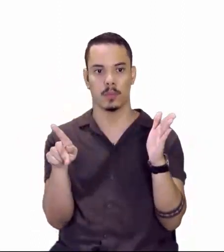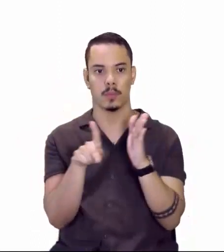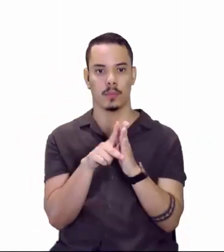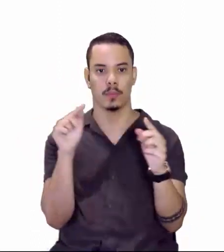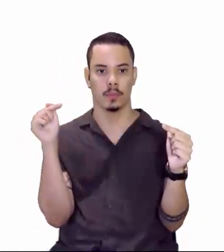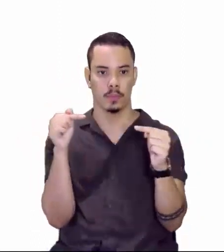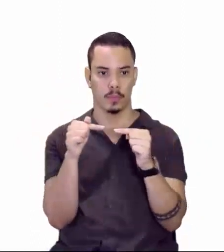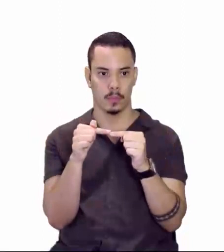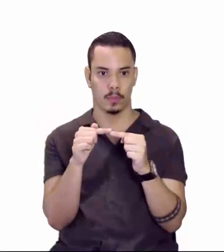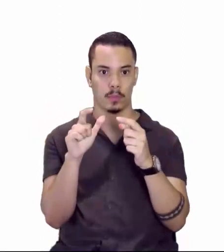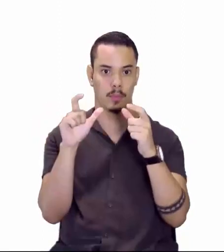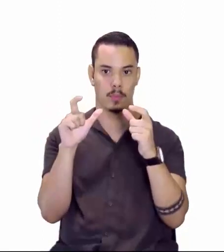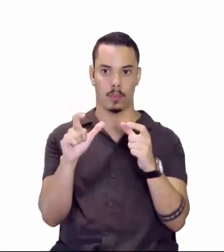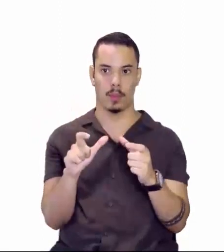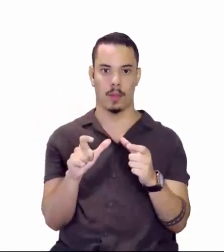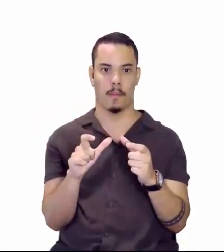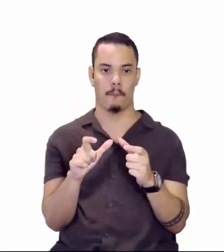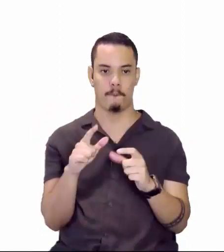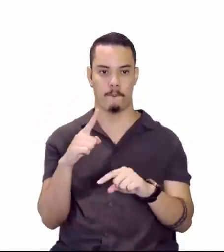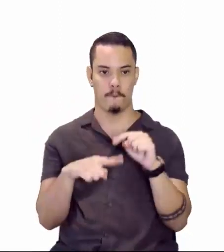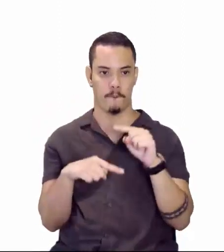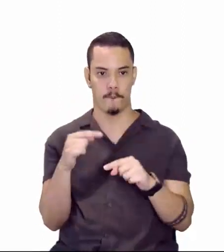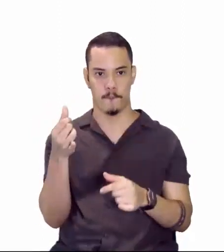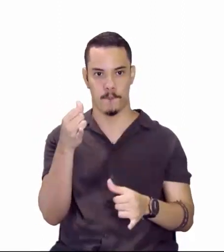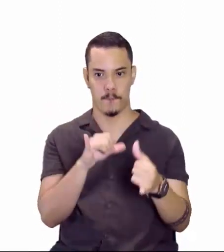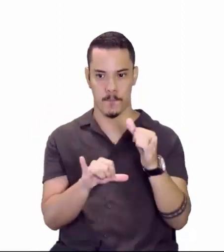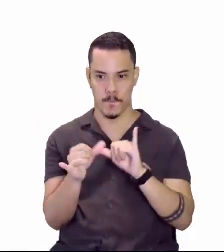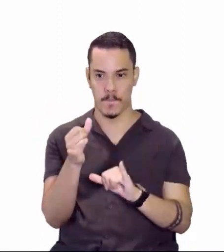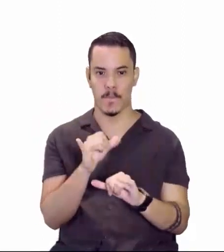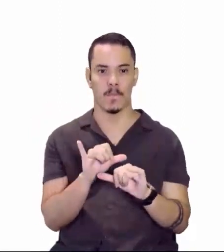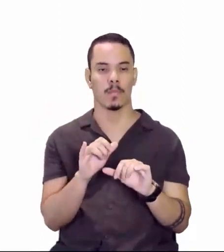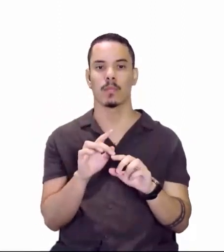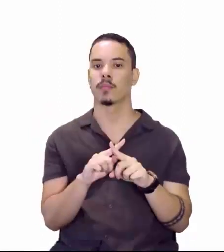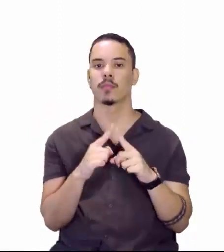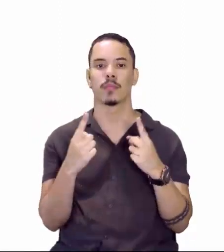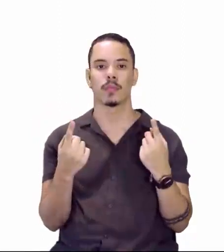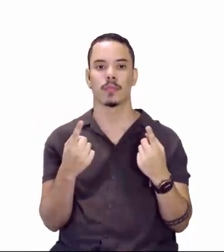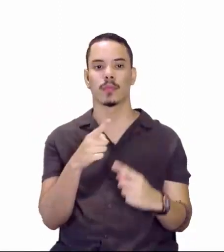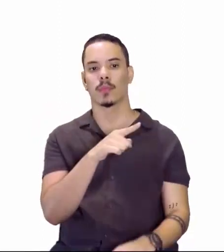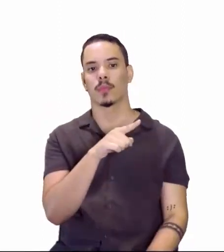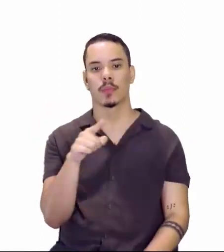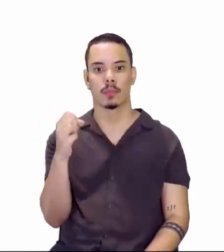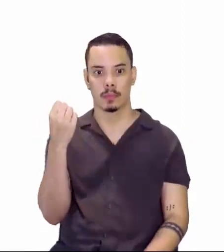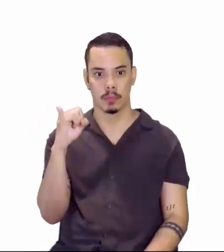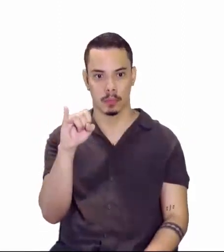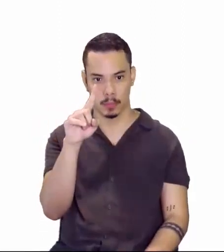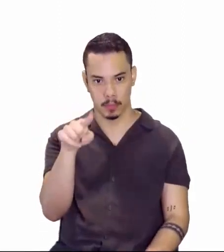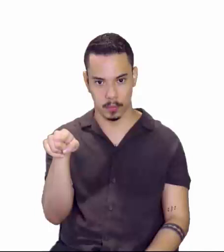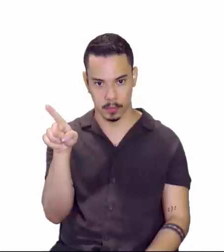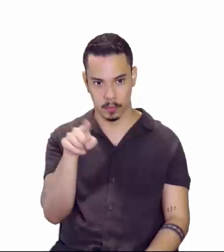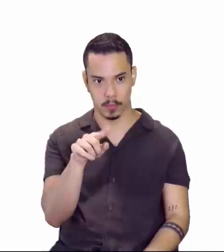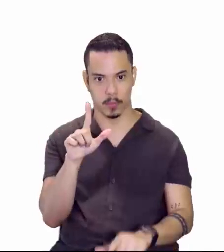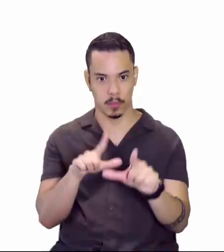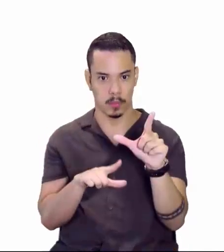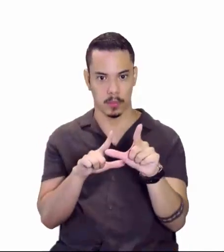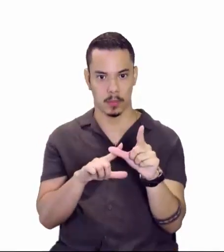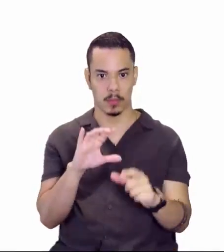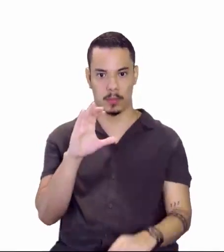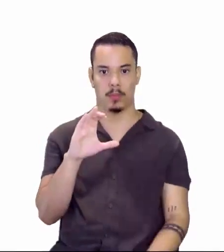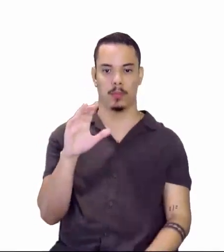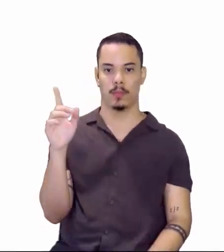à localização desse elemento químico? Portanto, se você assinalou que é a letra C,